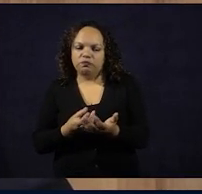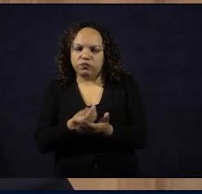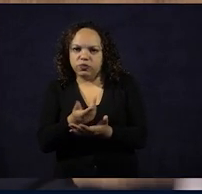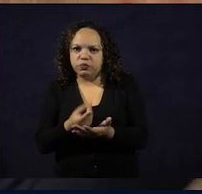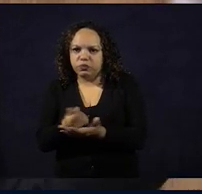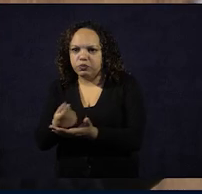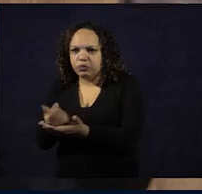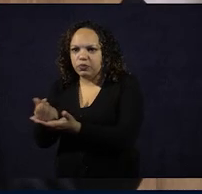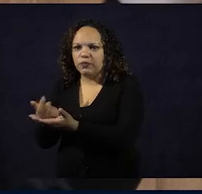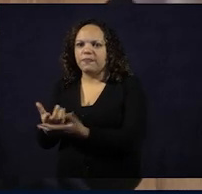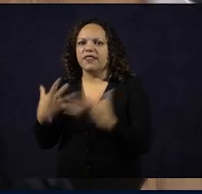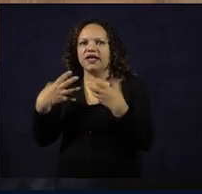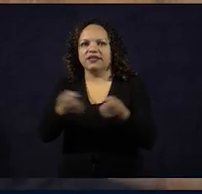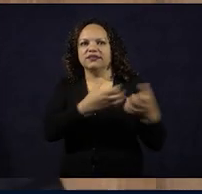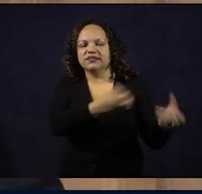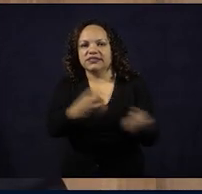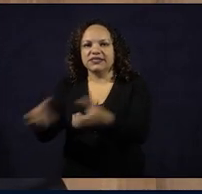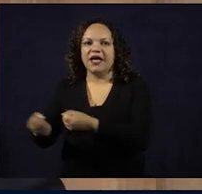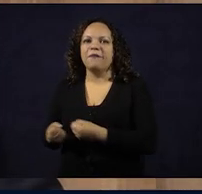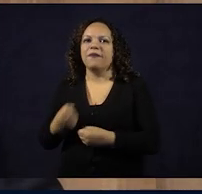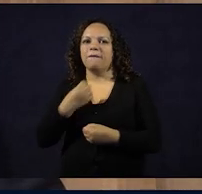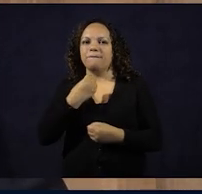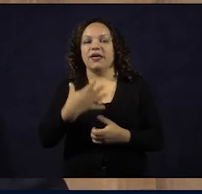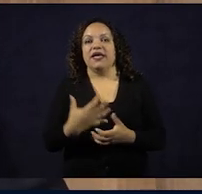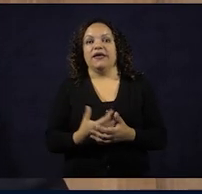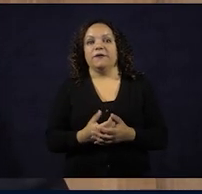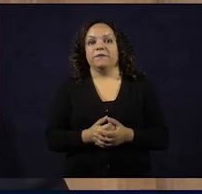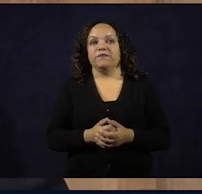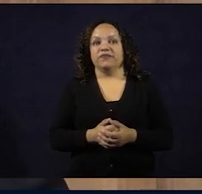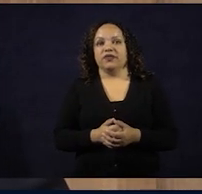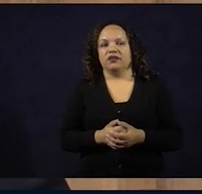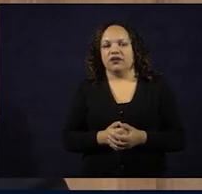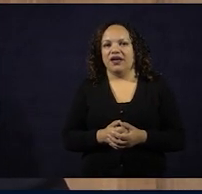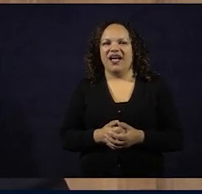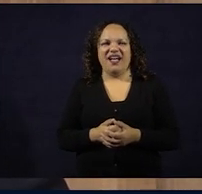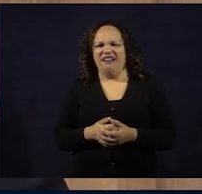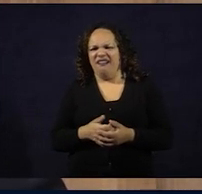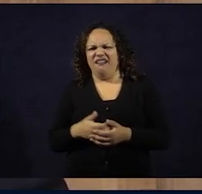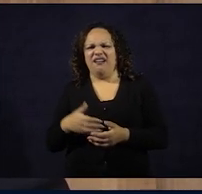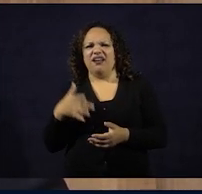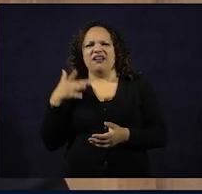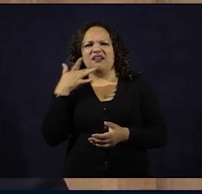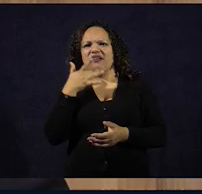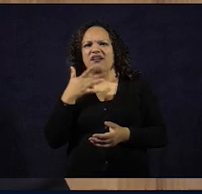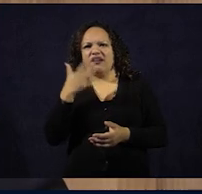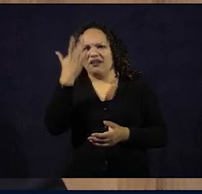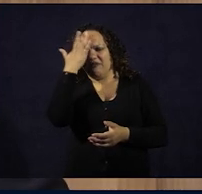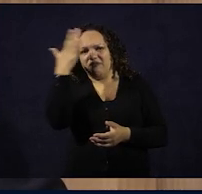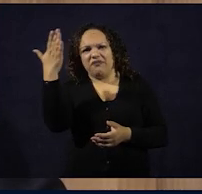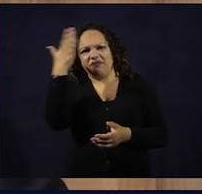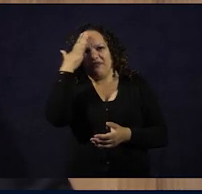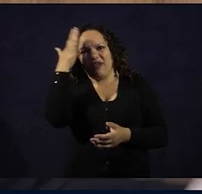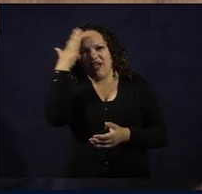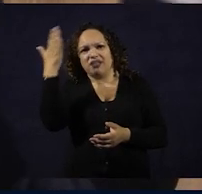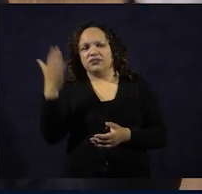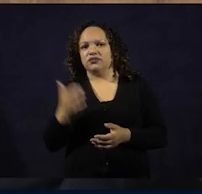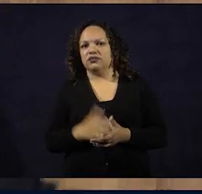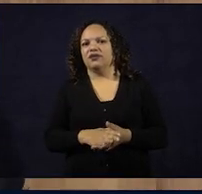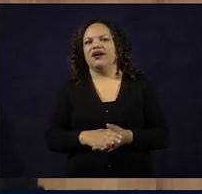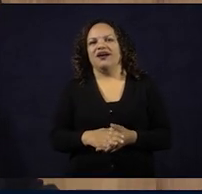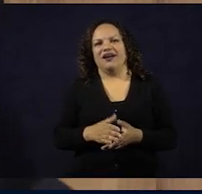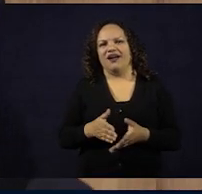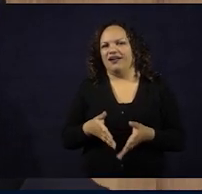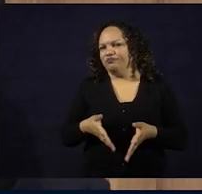o pessoal fala né vocês fazem muita operação e tudo é fácil fazer assim olha o obstetra também faz